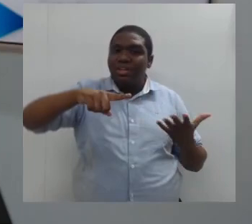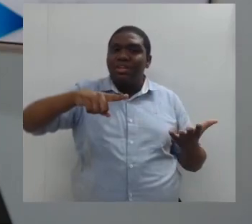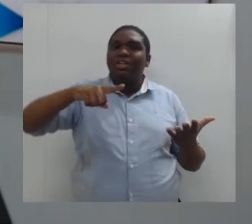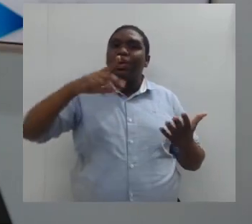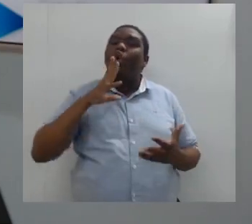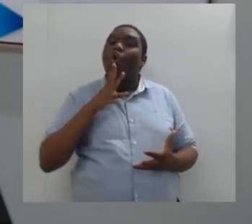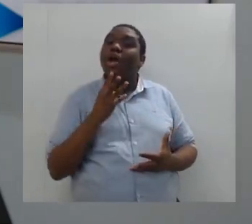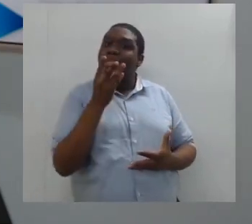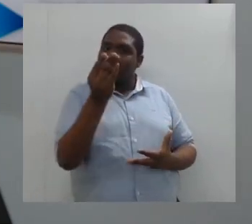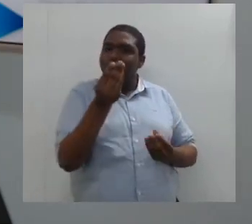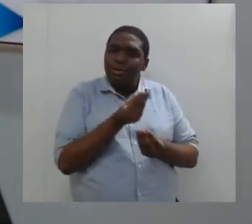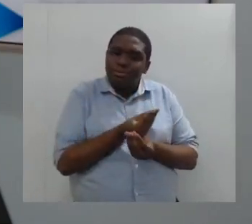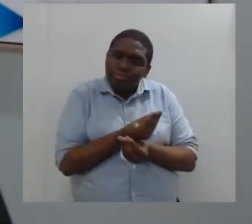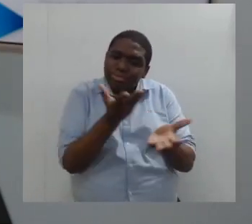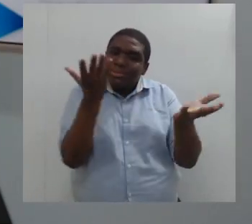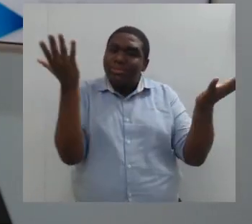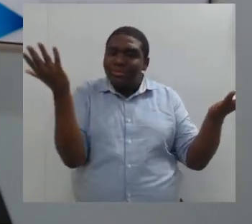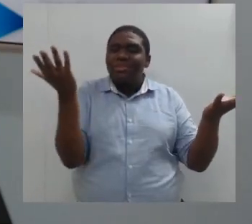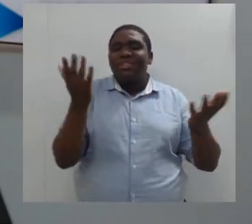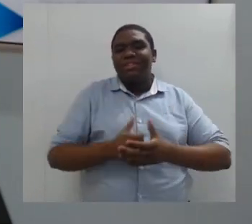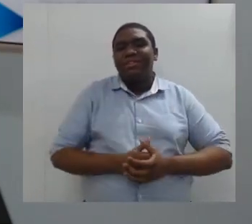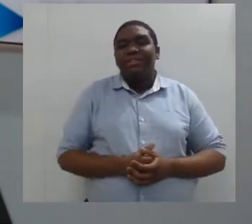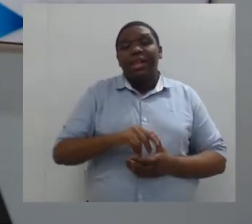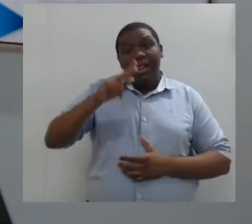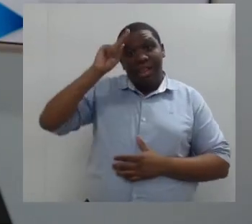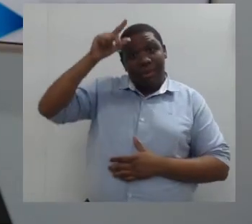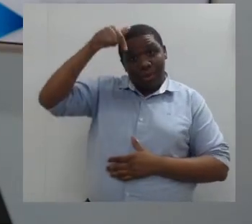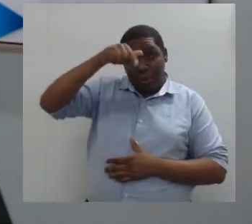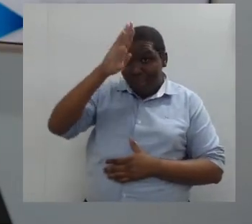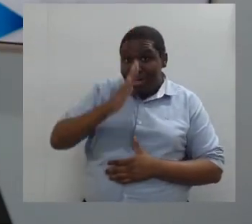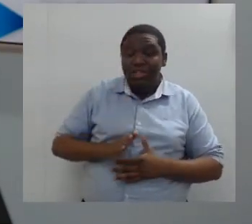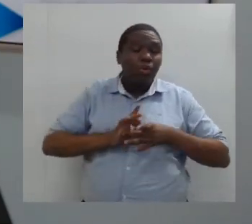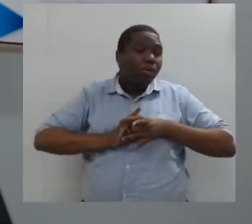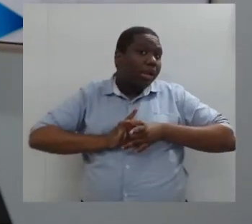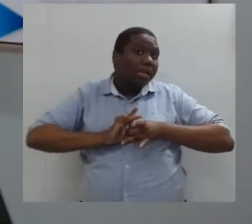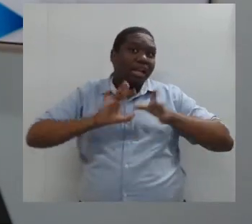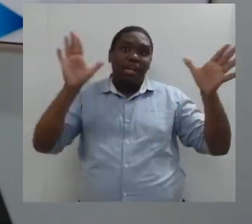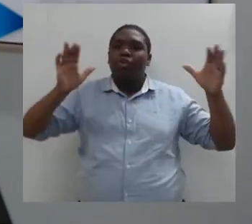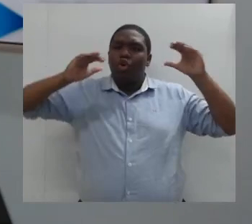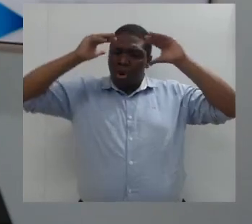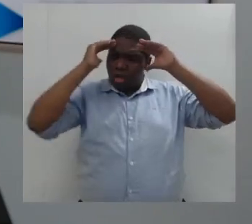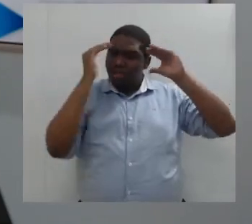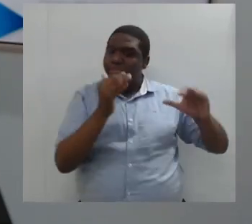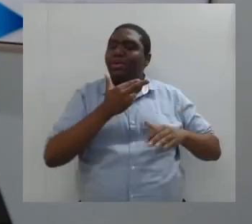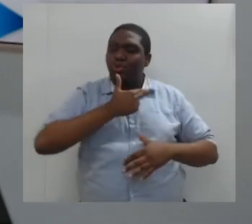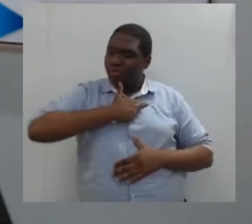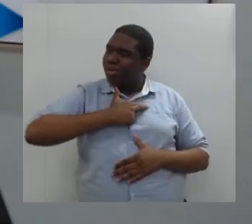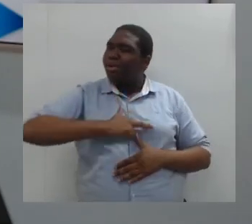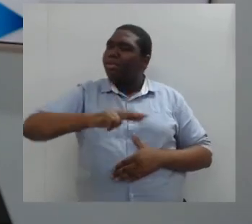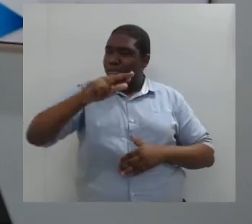um conhecimento de uma tradição. E lembrem-se, o Brasil é laico, o respeito a todas as